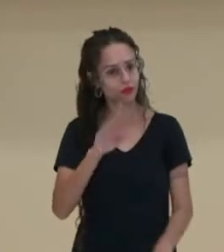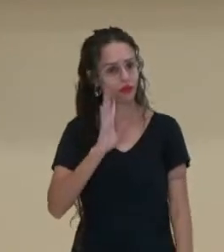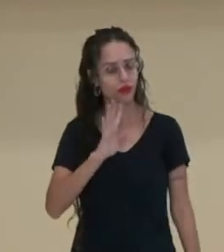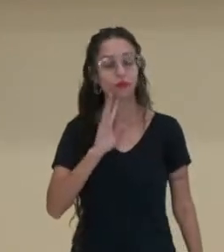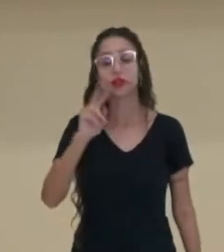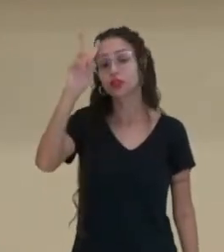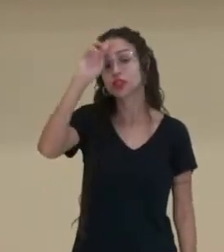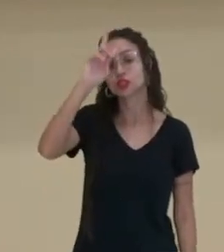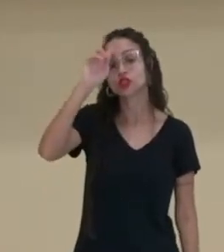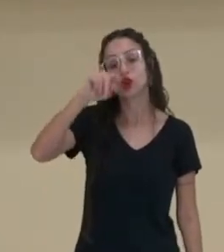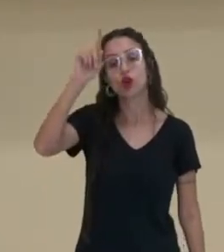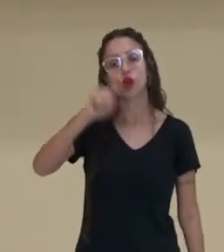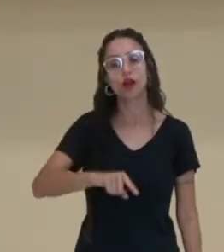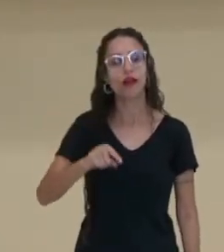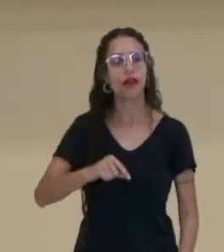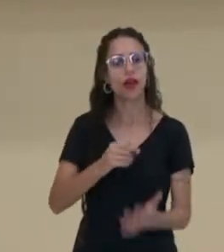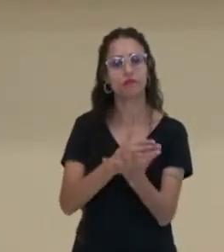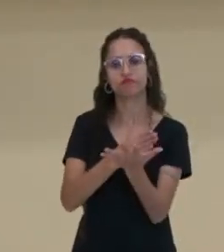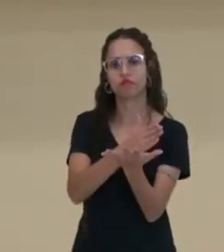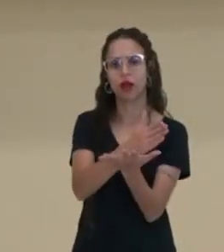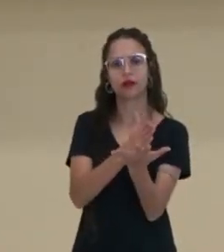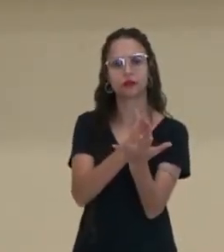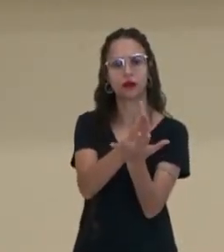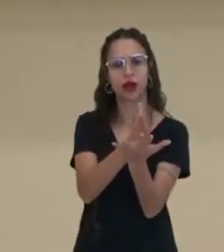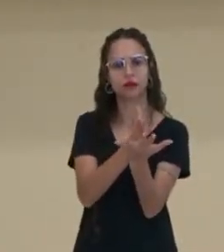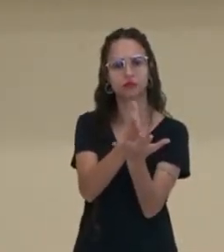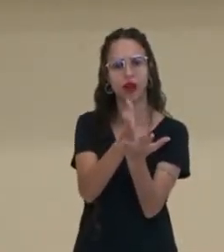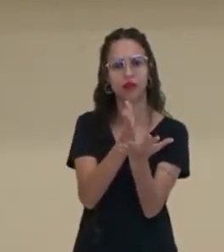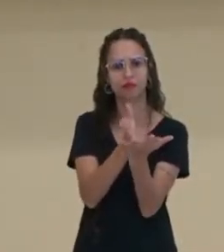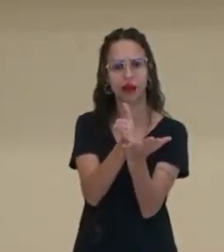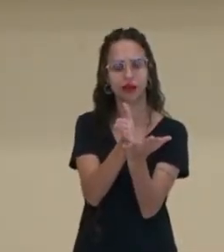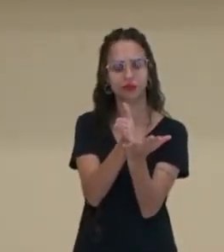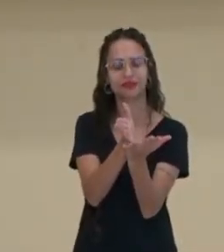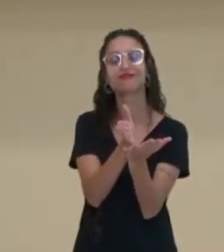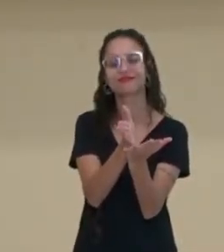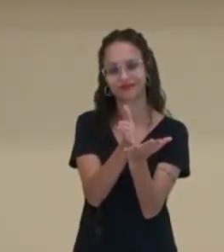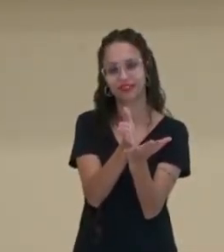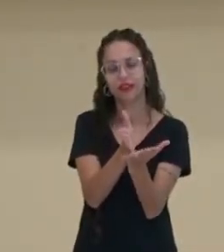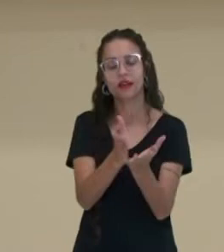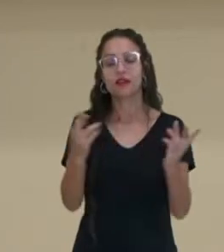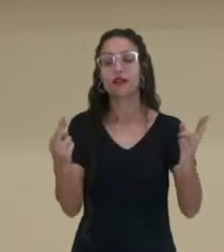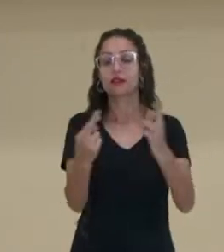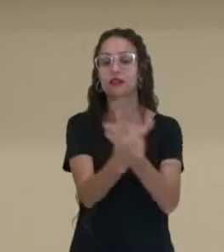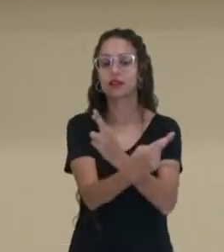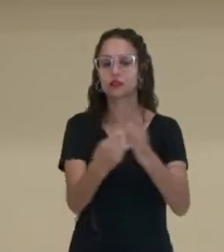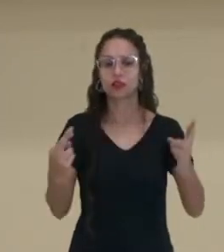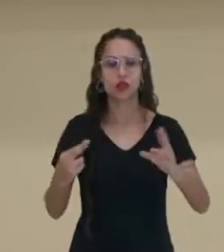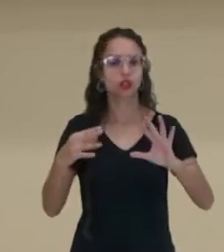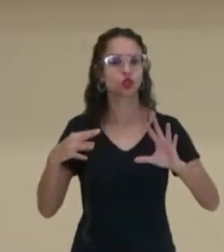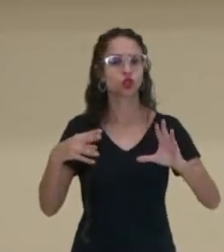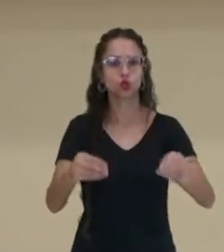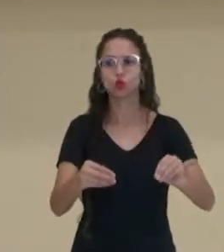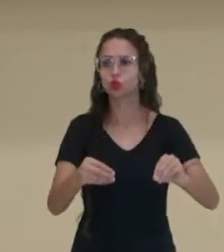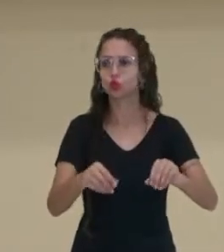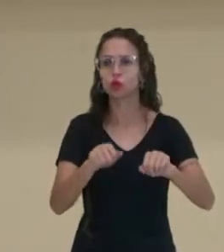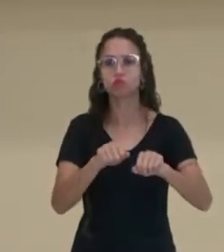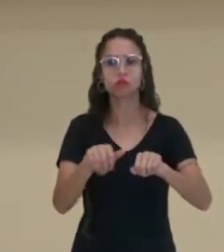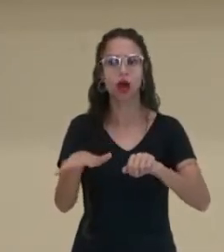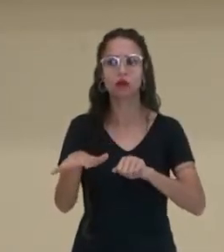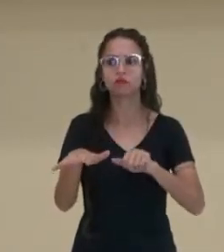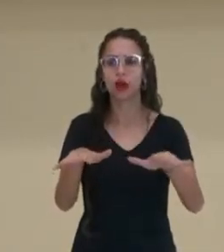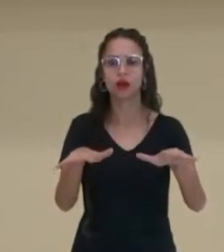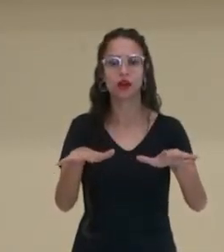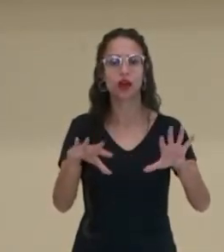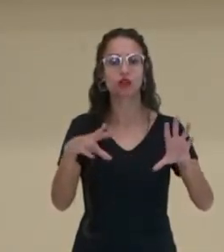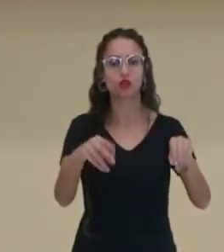entendida como uma espécie de um guarda-chuva, que ela está relacionando ou relacionada com todas as outras áreas